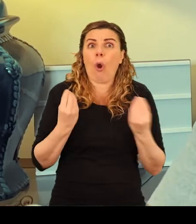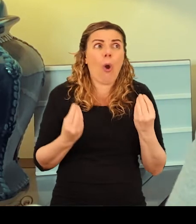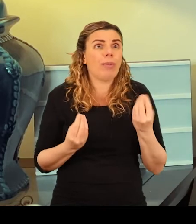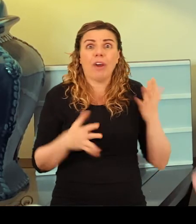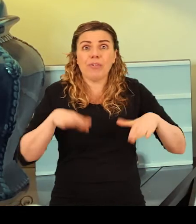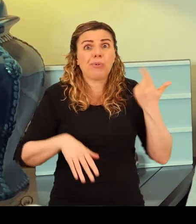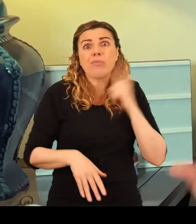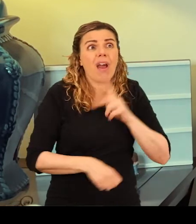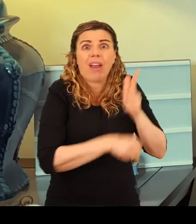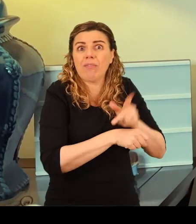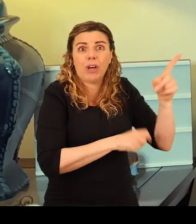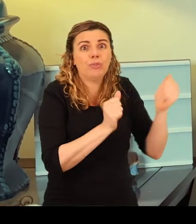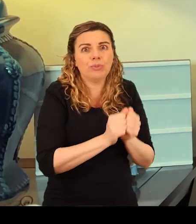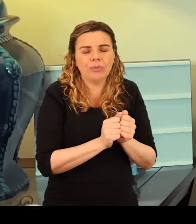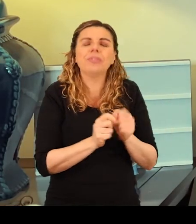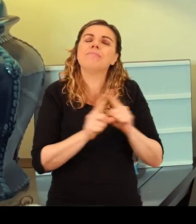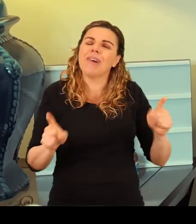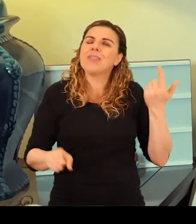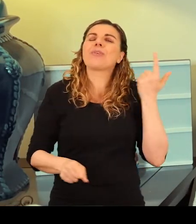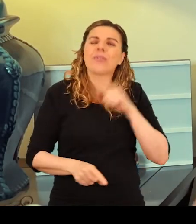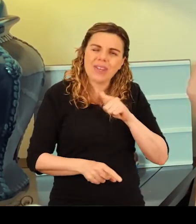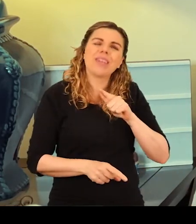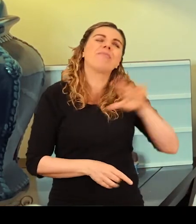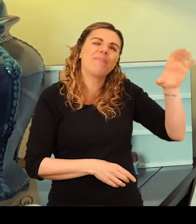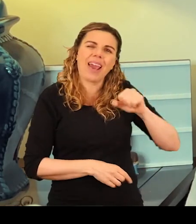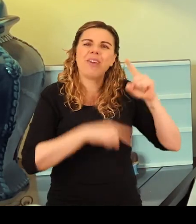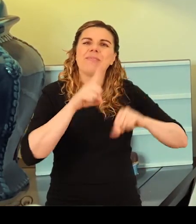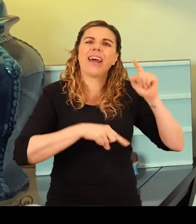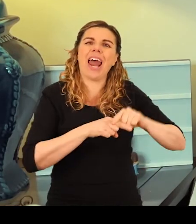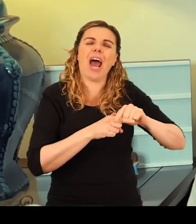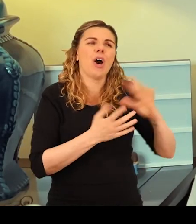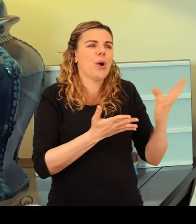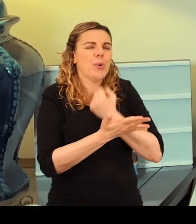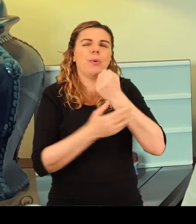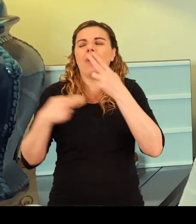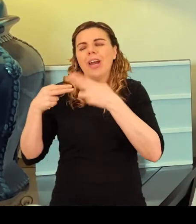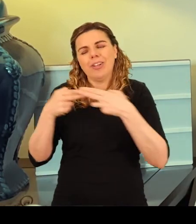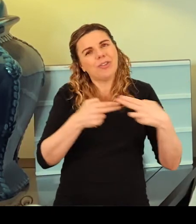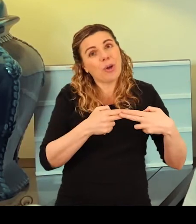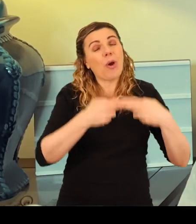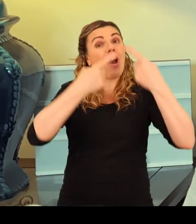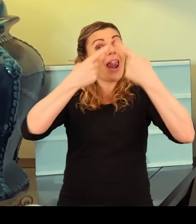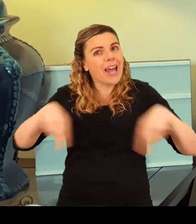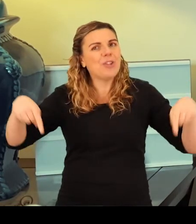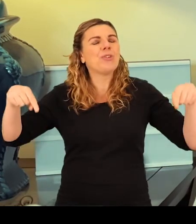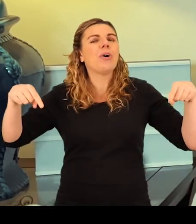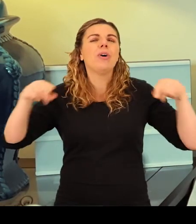Brasil, a gente talvez não conseguisse refilmar com ele. Mas a gente conseguiu recuperar esse material,